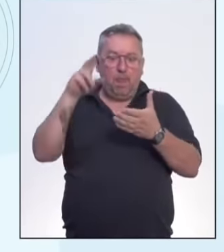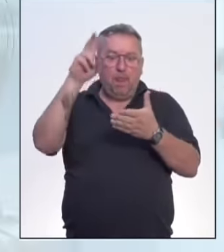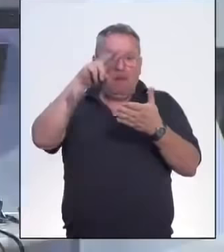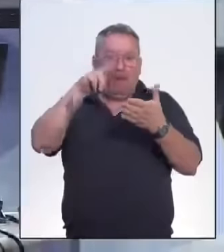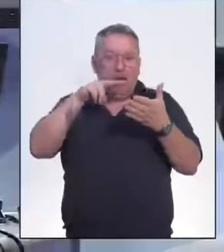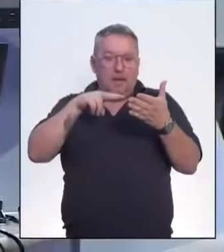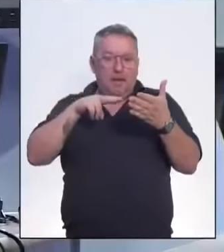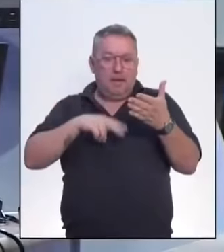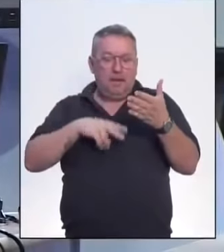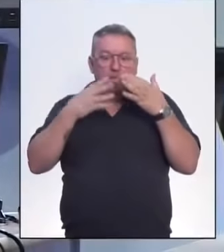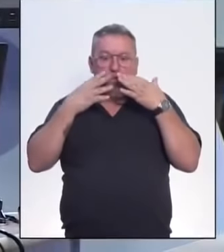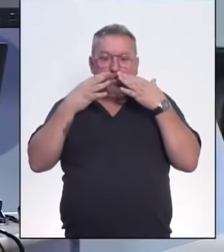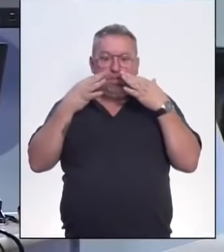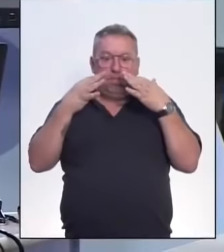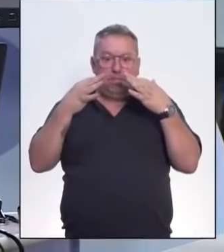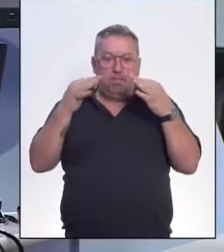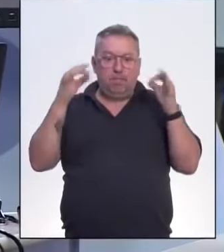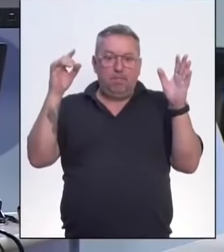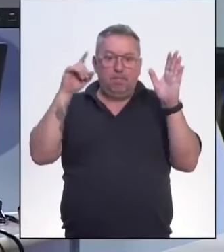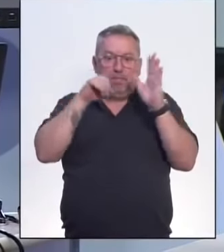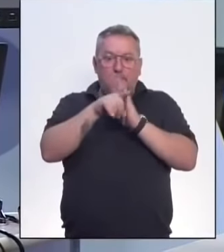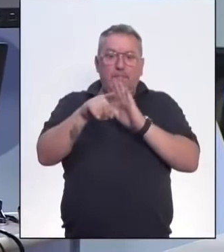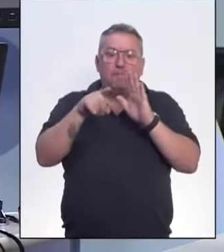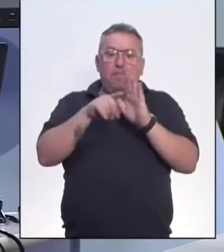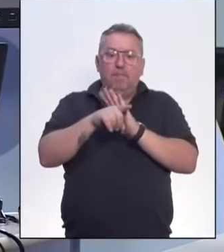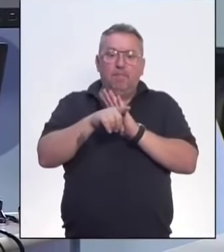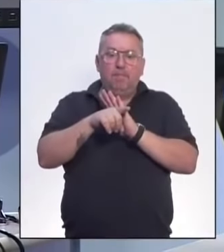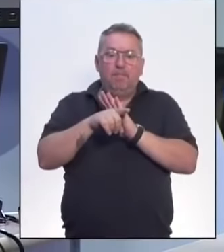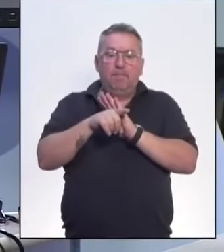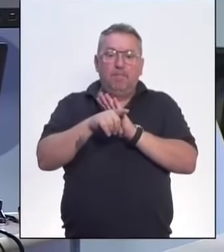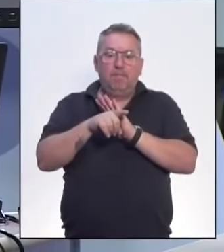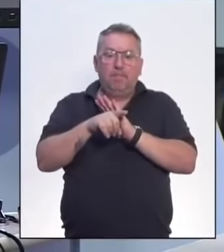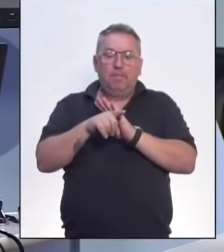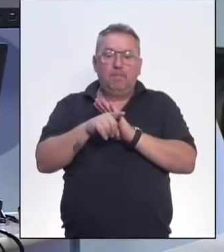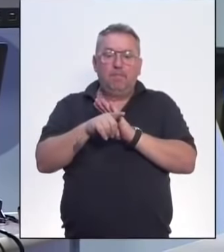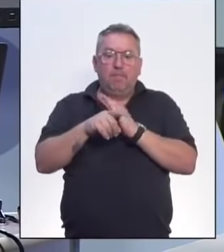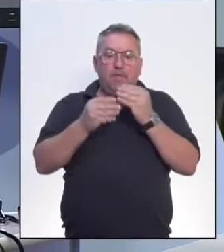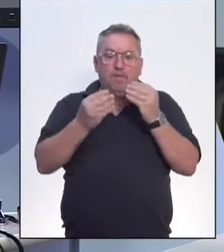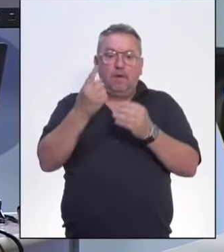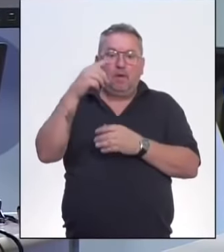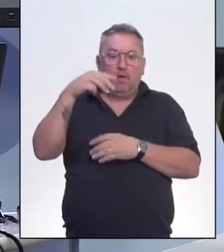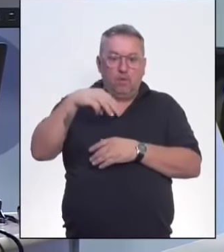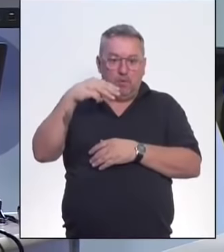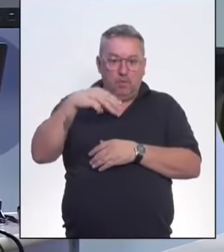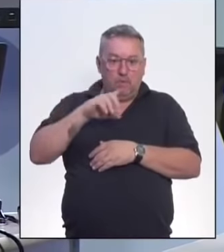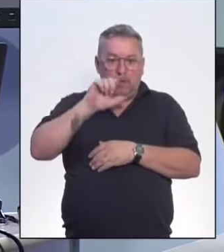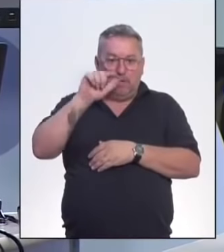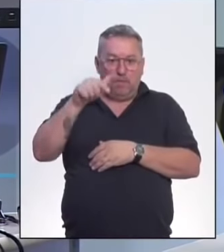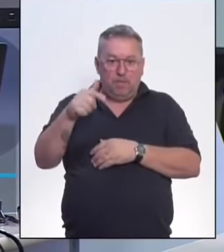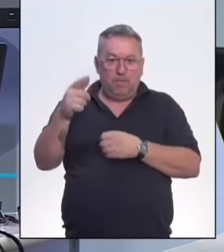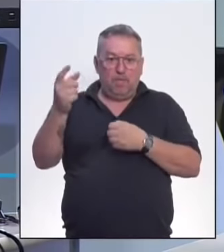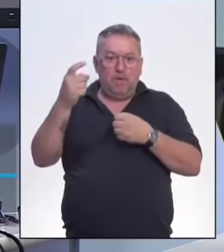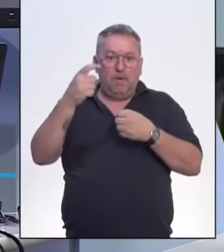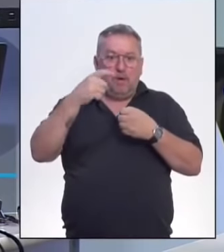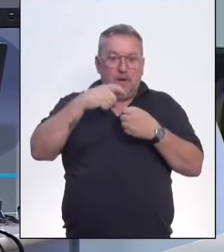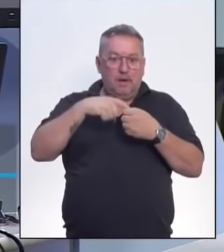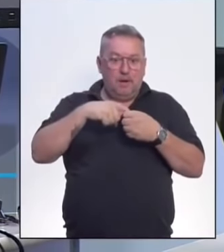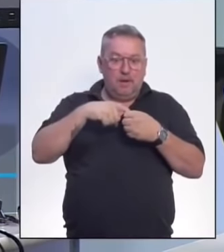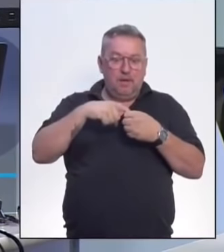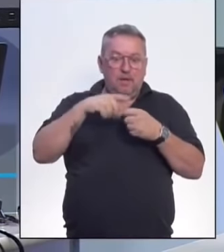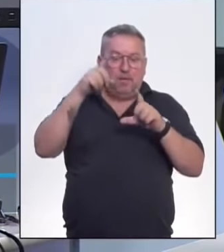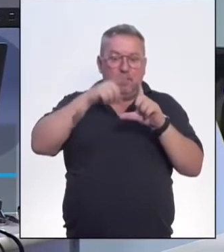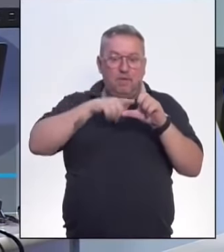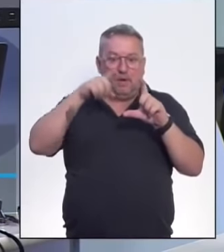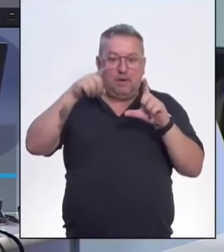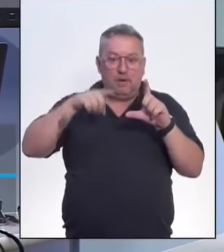Leiam atentamente a pergunta, tudo bem? Gustavo vai deixar aí 1 minutinho e depois a gente vai voltar para o